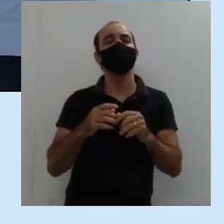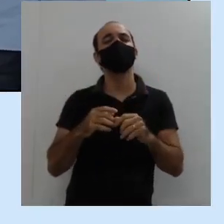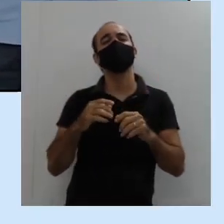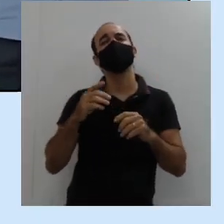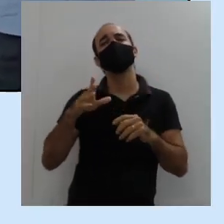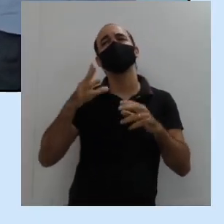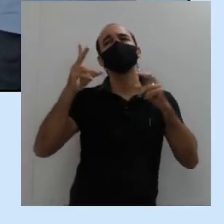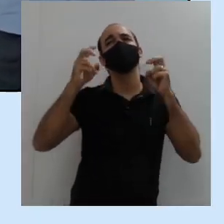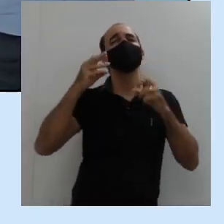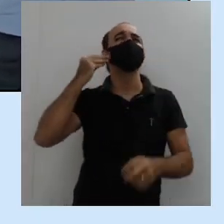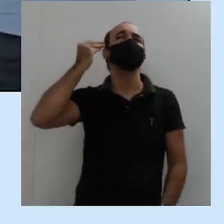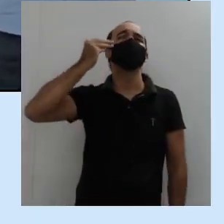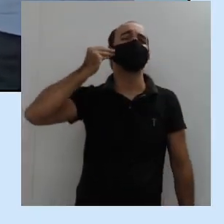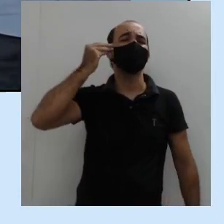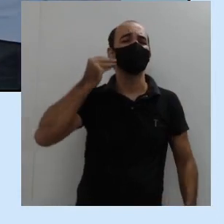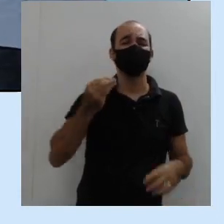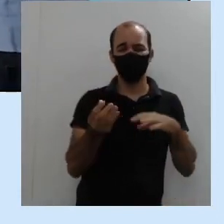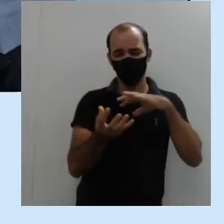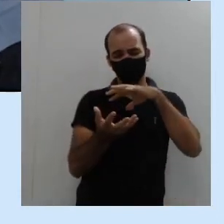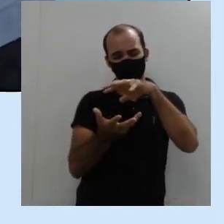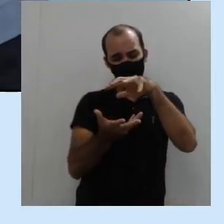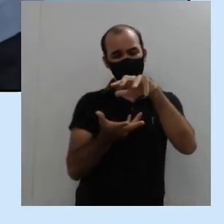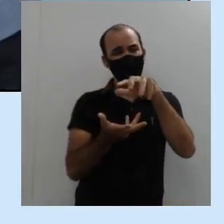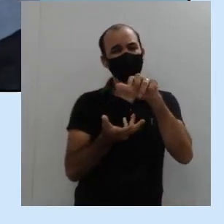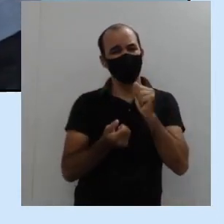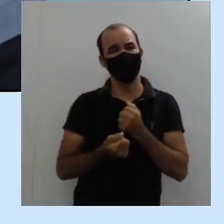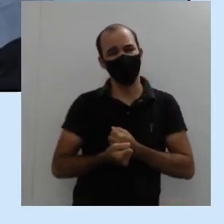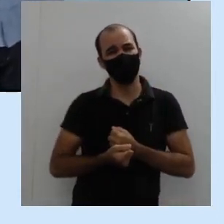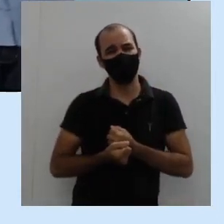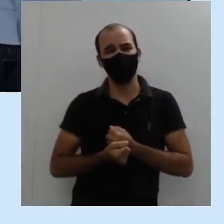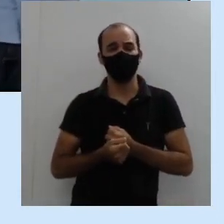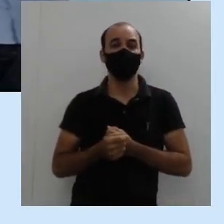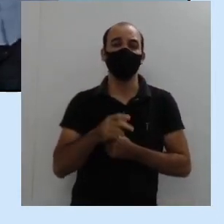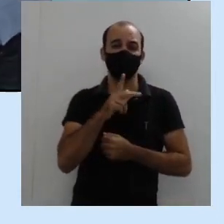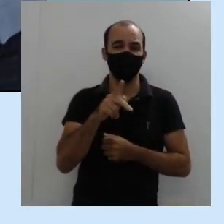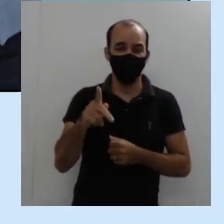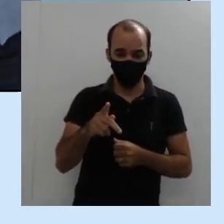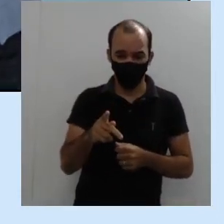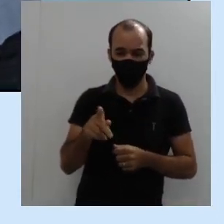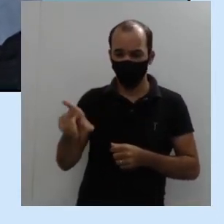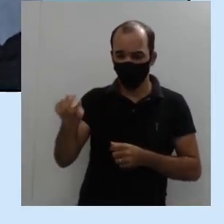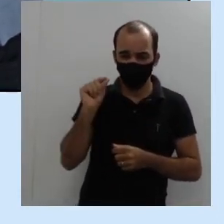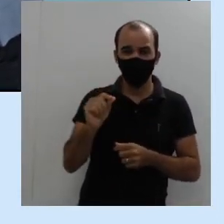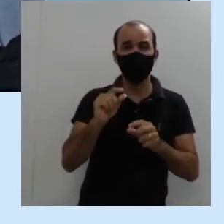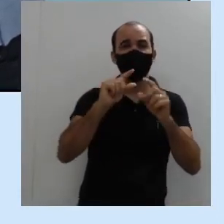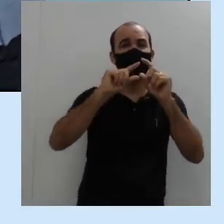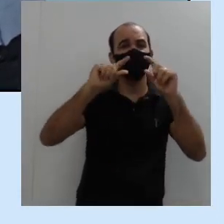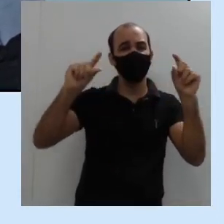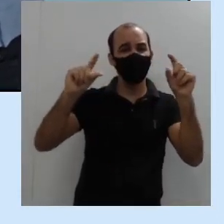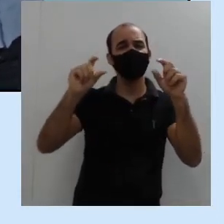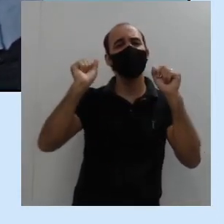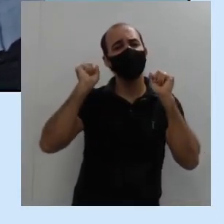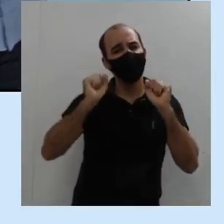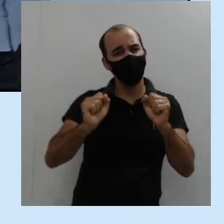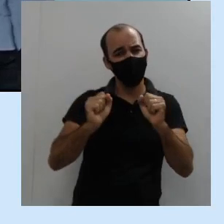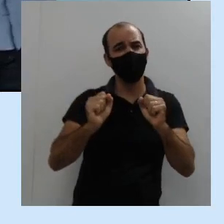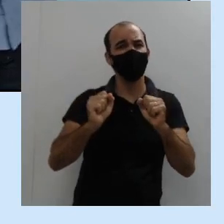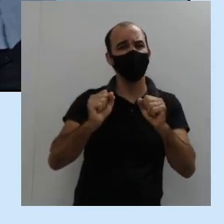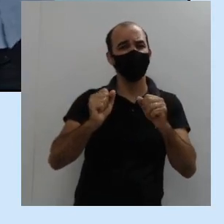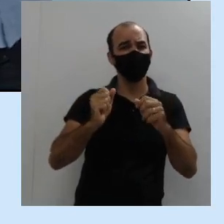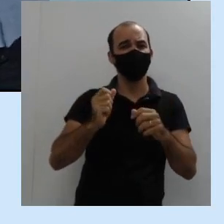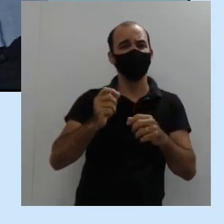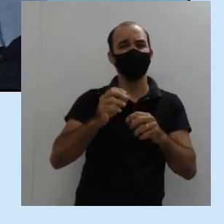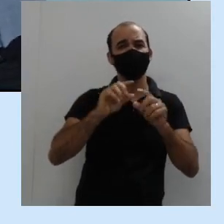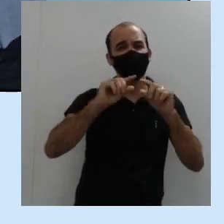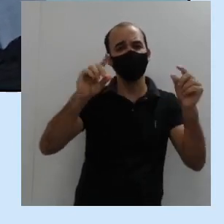procurei assim uma frase que pudesse definir essa questão. O que é que eu imaginei? Será que você concorda comigo